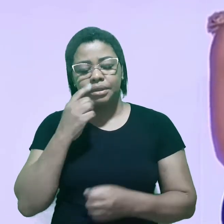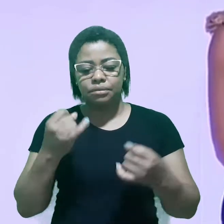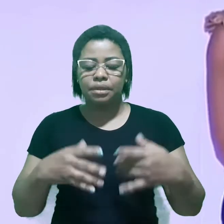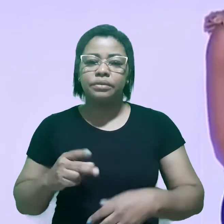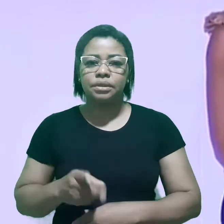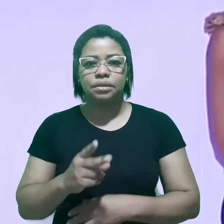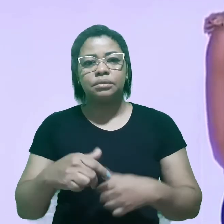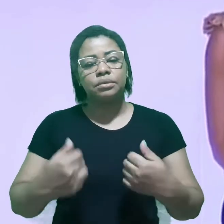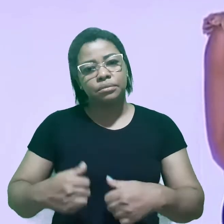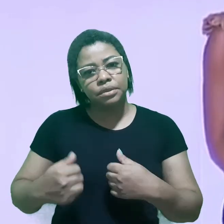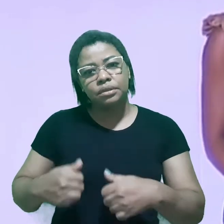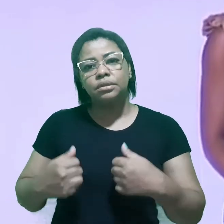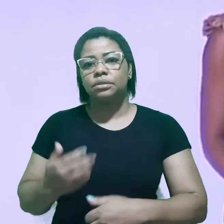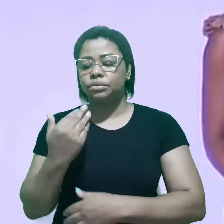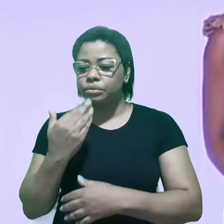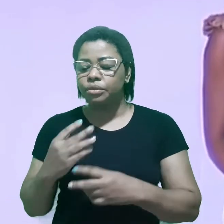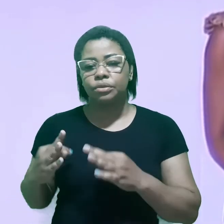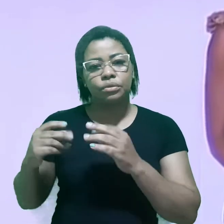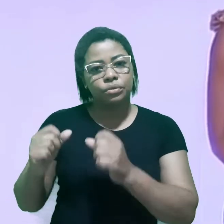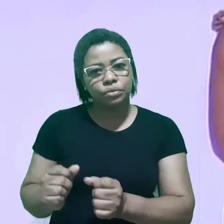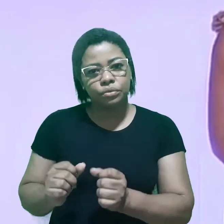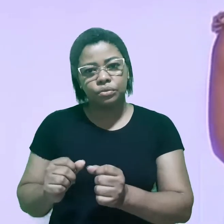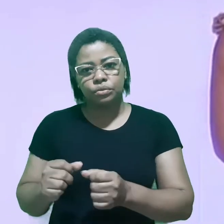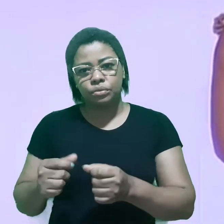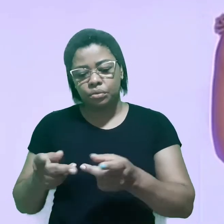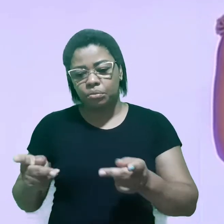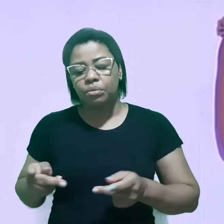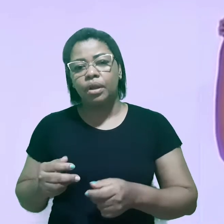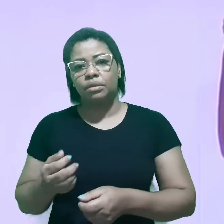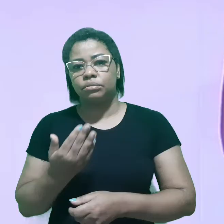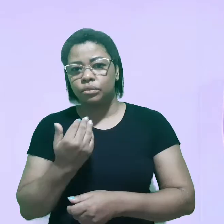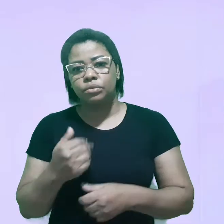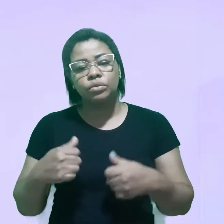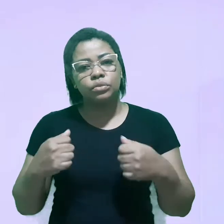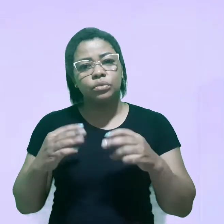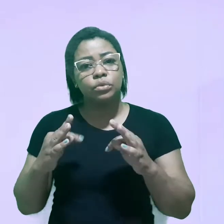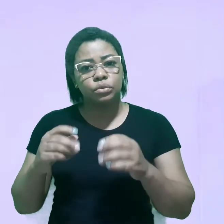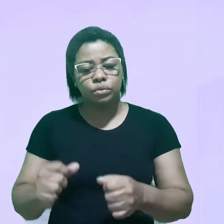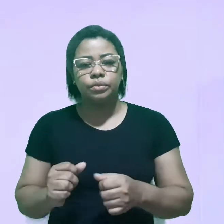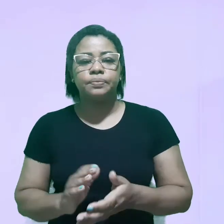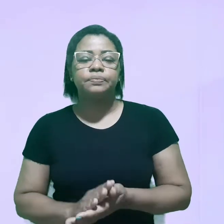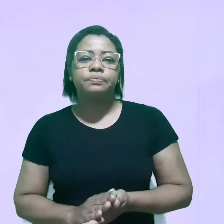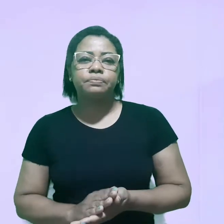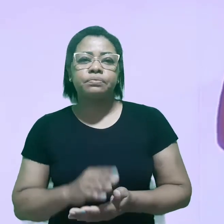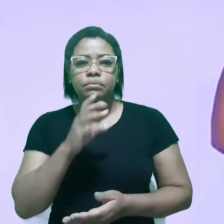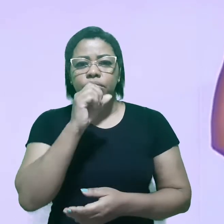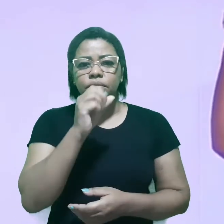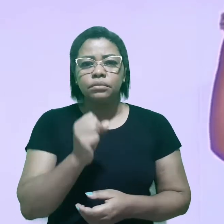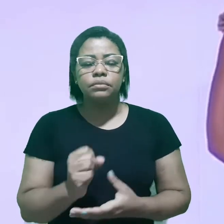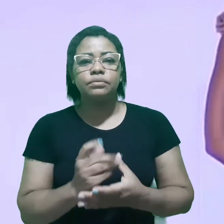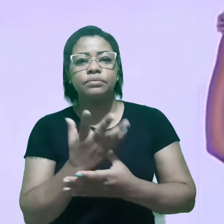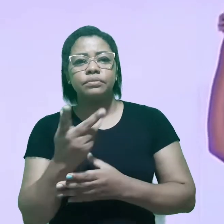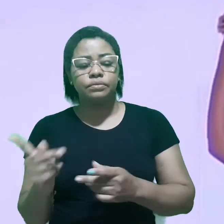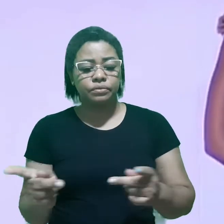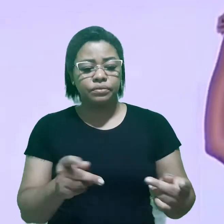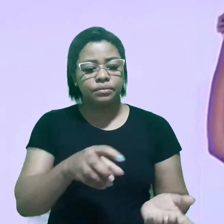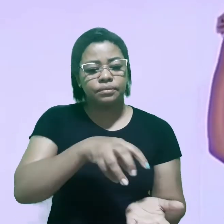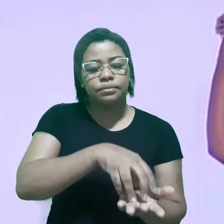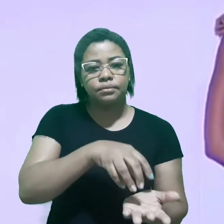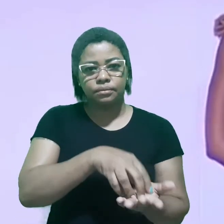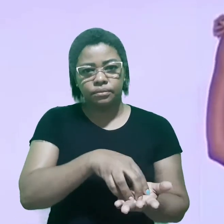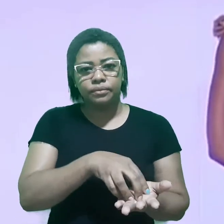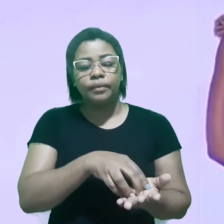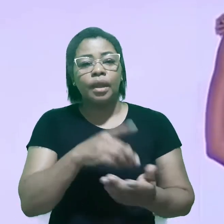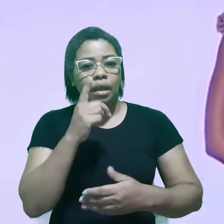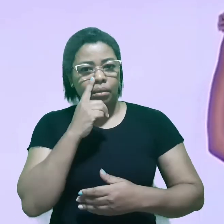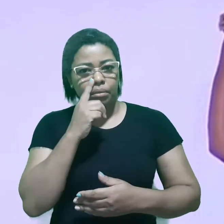enorme pena da família de Fide. Num sábado, fomos visitar a aldeia dele. E a mãe dele nos mostrou um